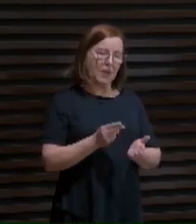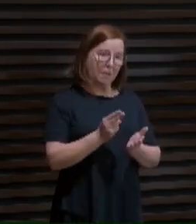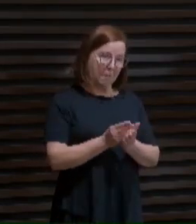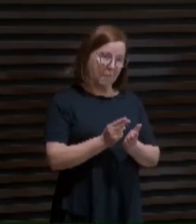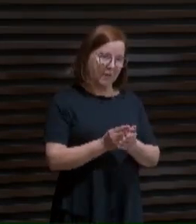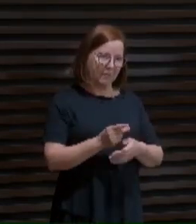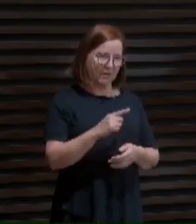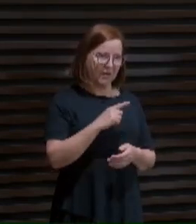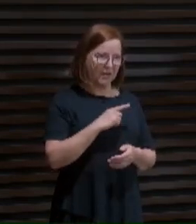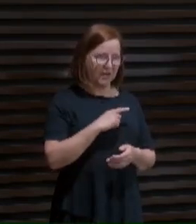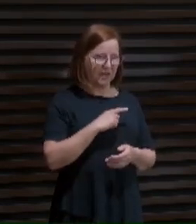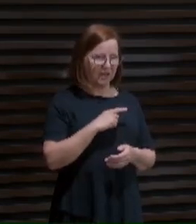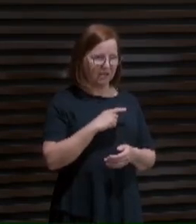alguns